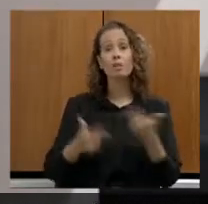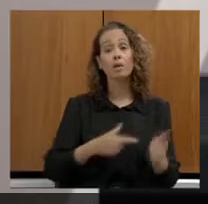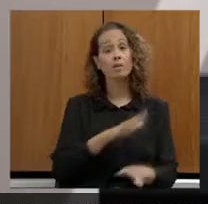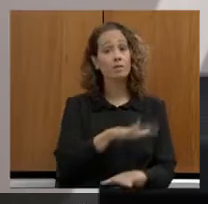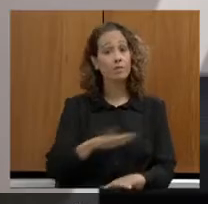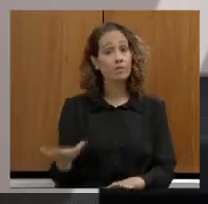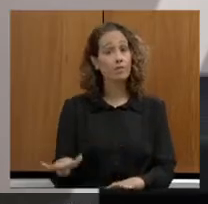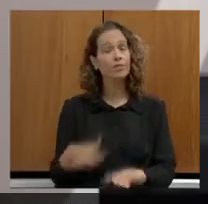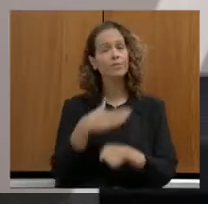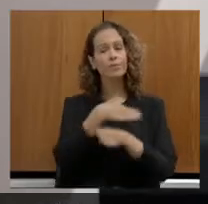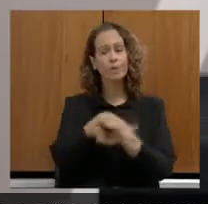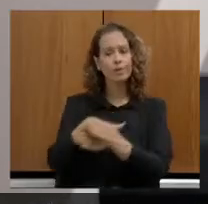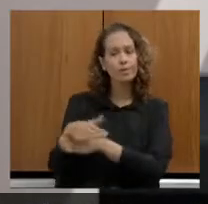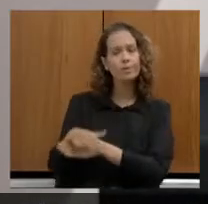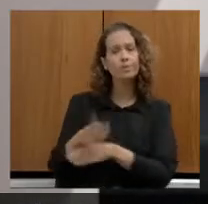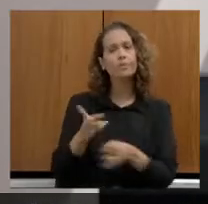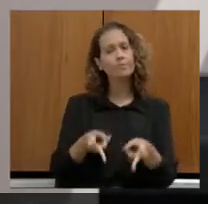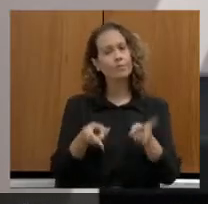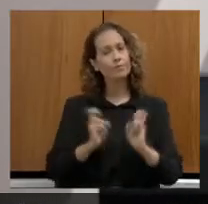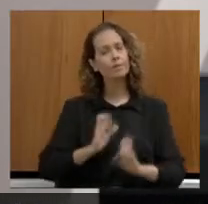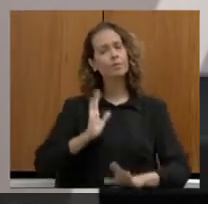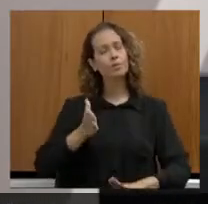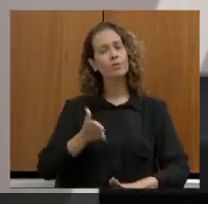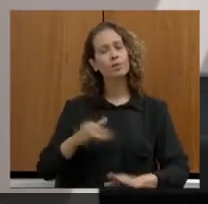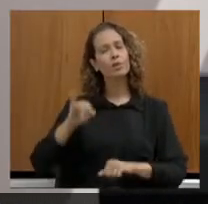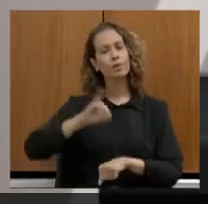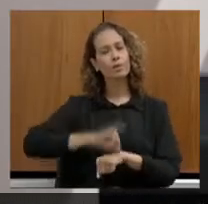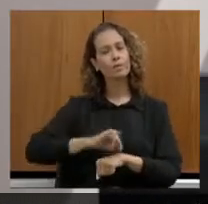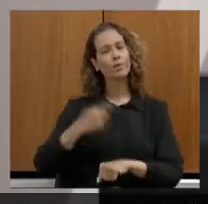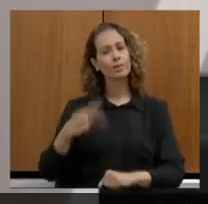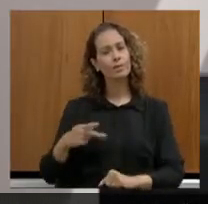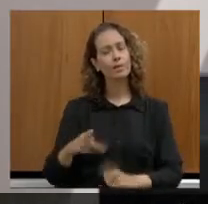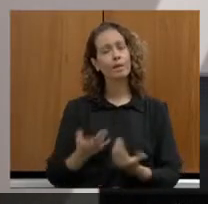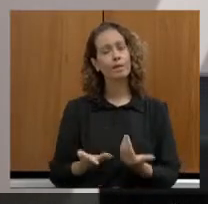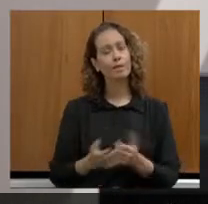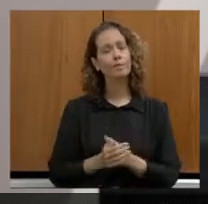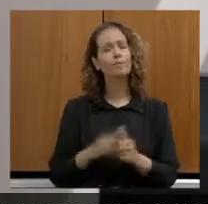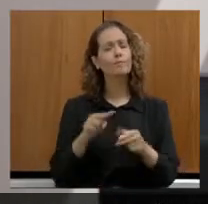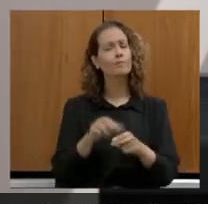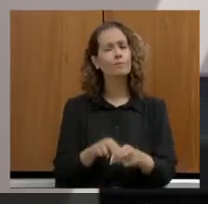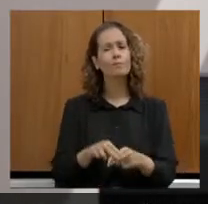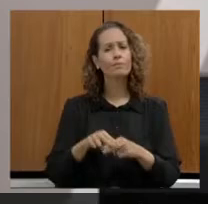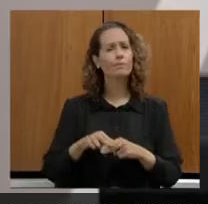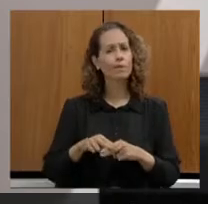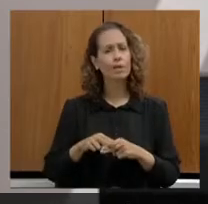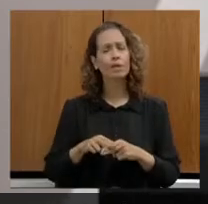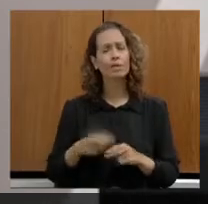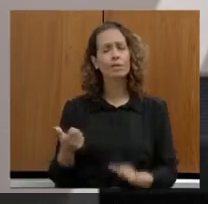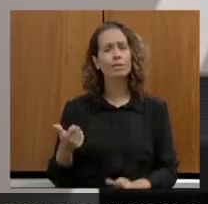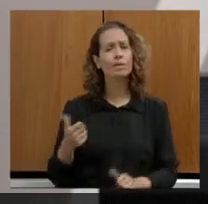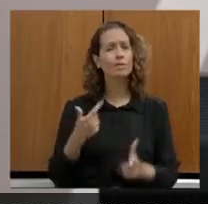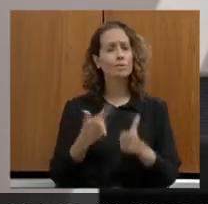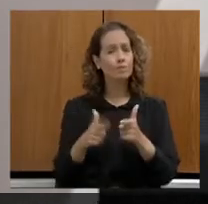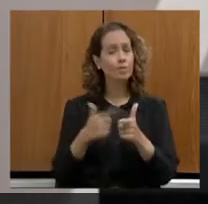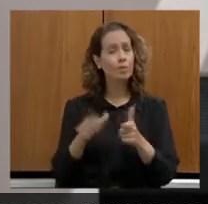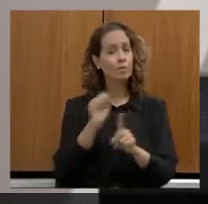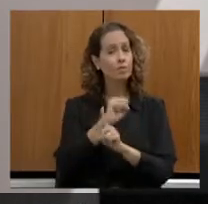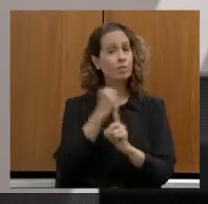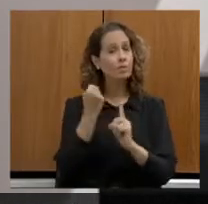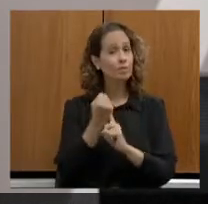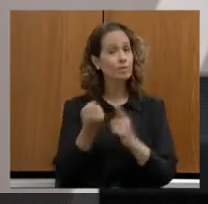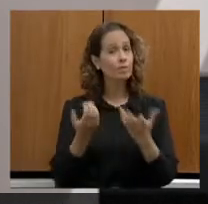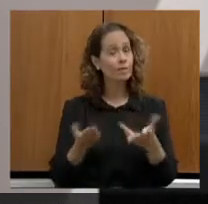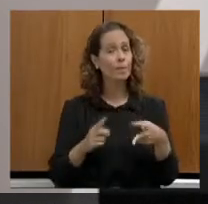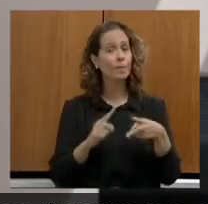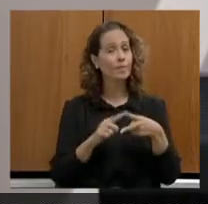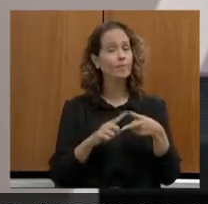olhar as ruas da própria capital e em função dessa crise social essa